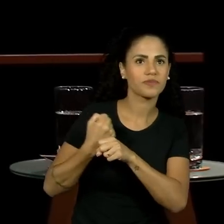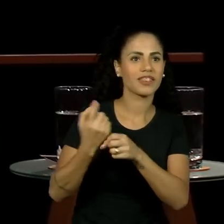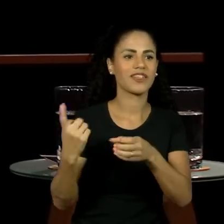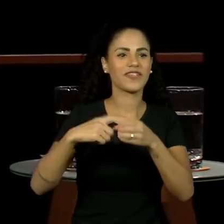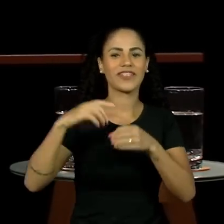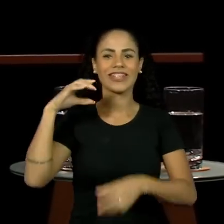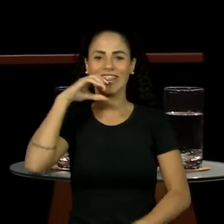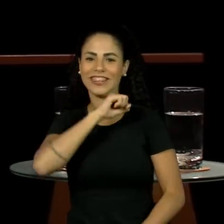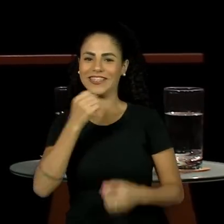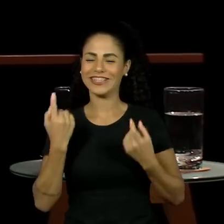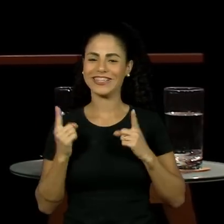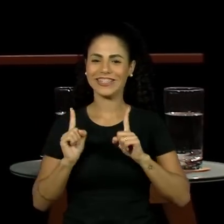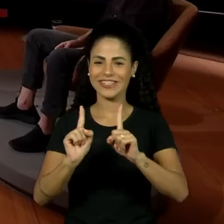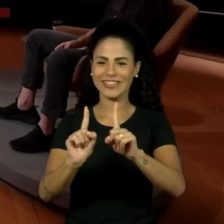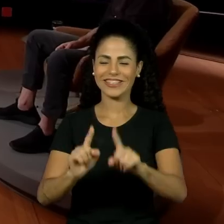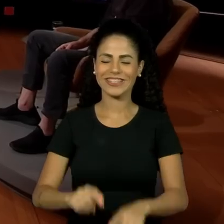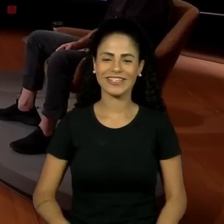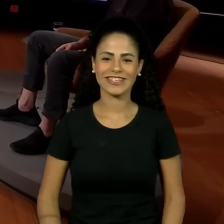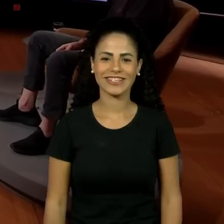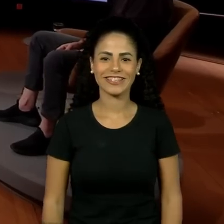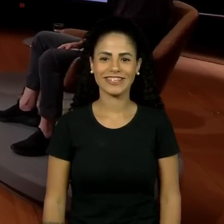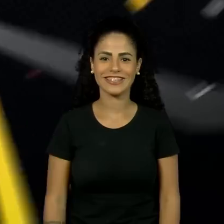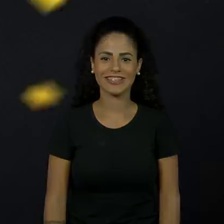Voltamos já com o Persona.